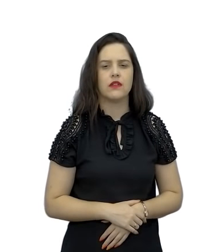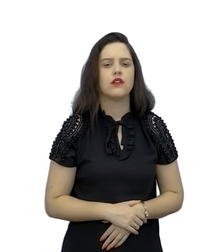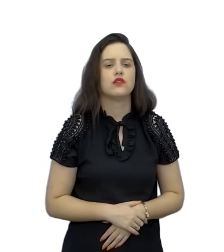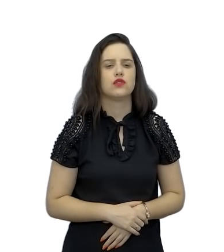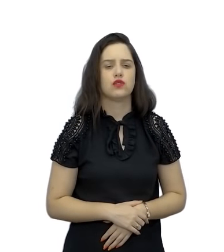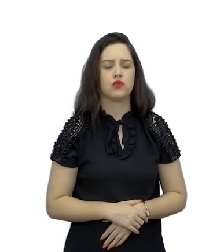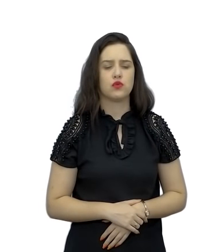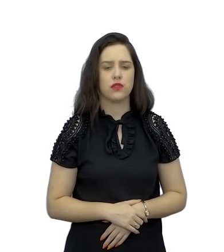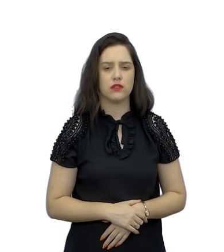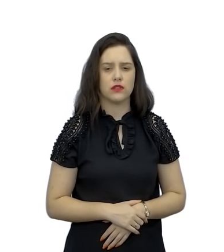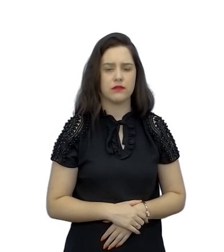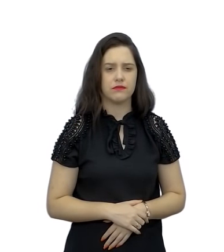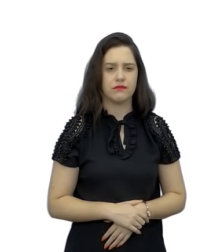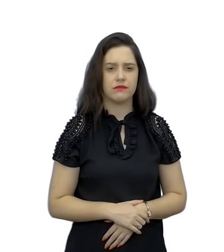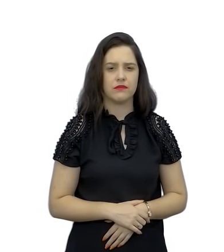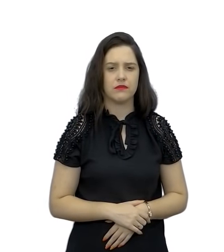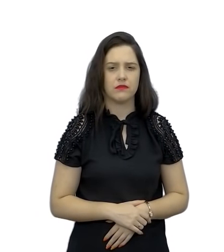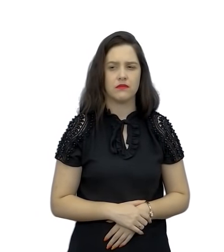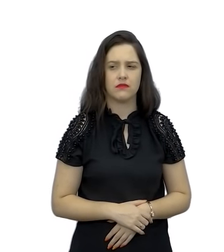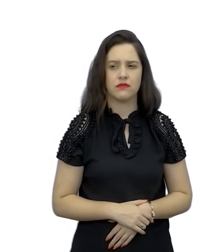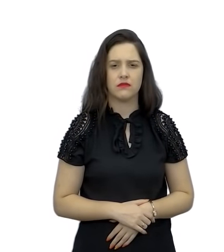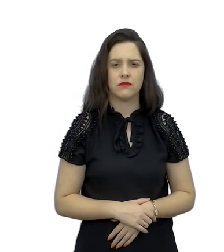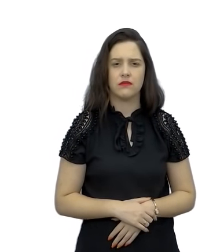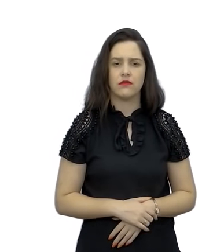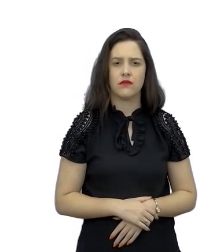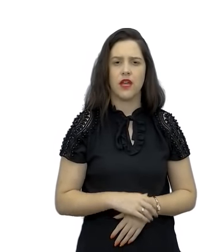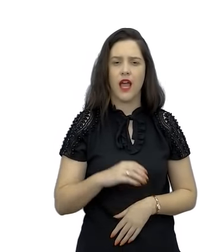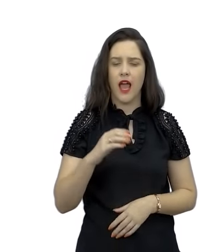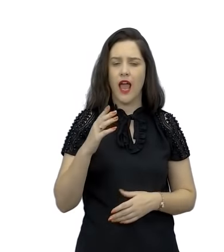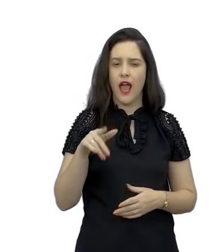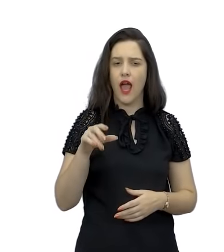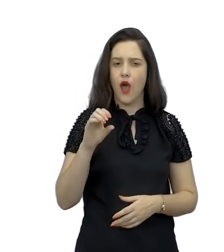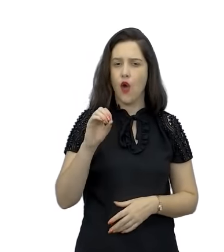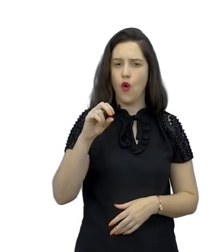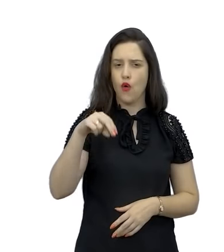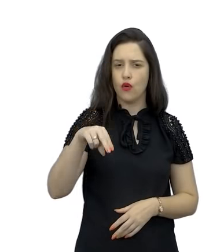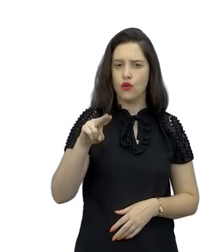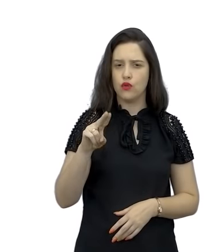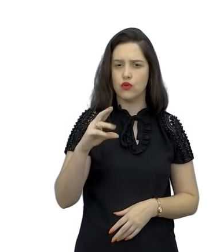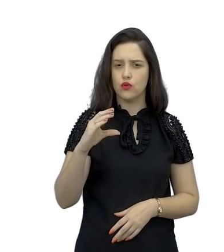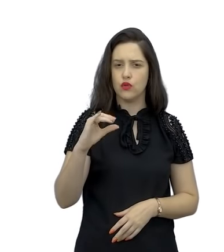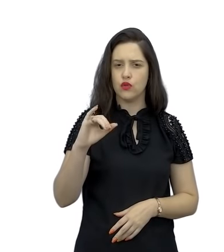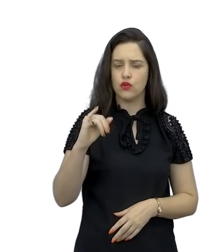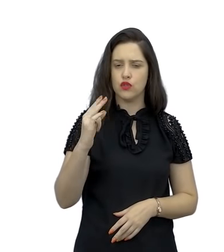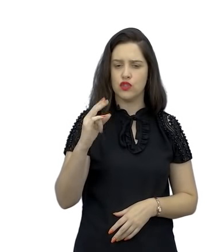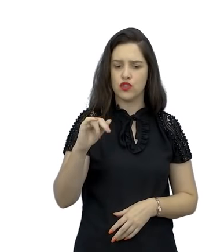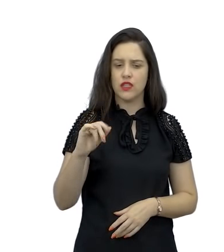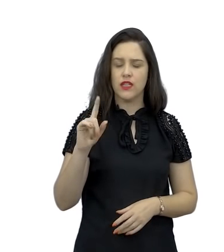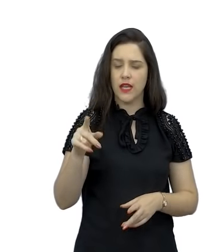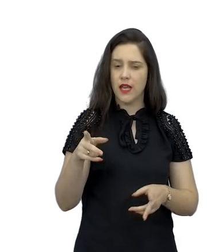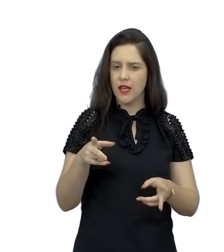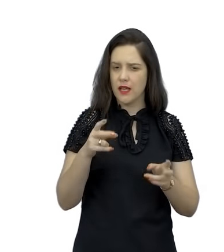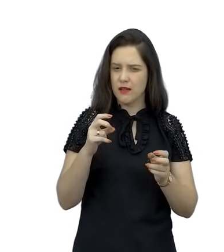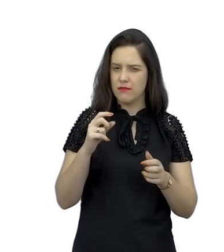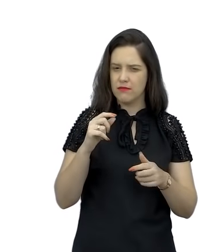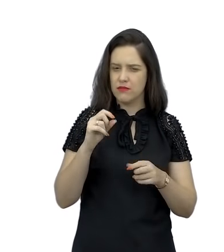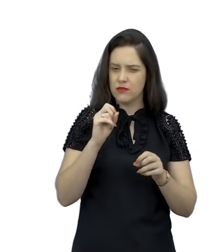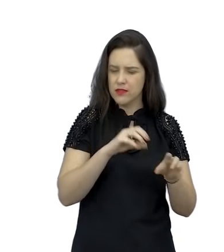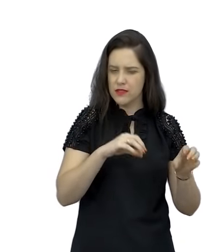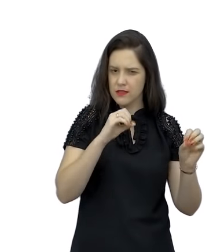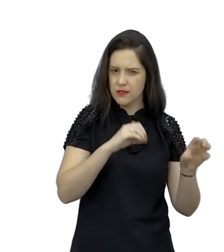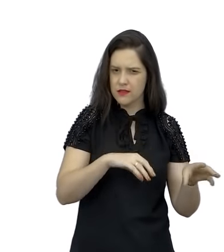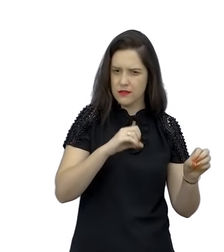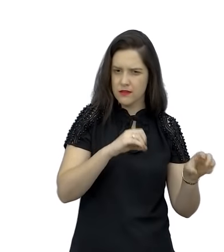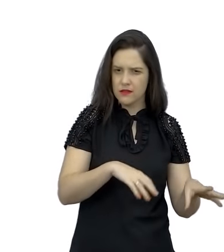horário. A Unoshiki, ela fala que eu posso trabalhar, eu ensino, o